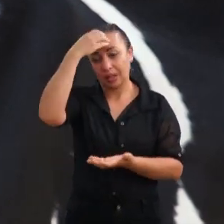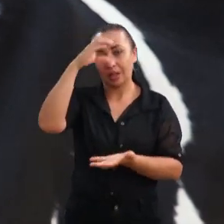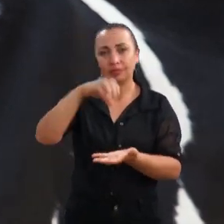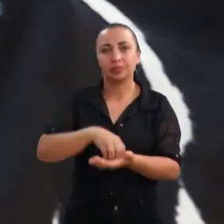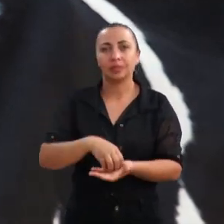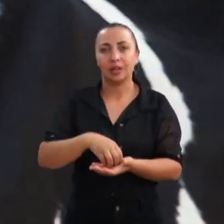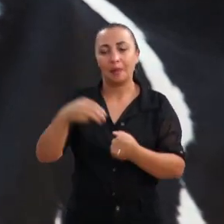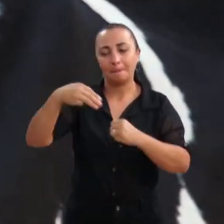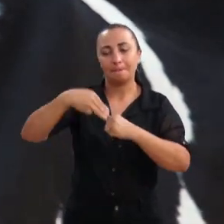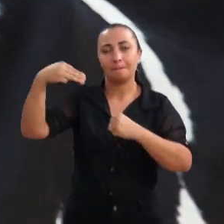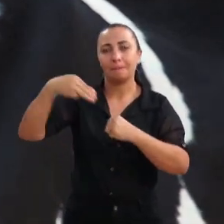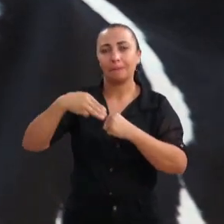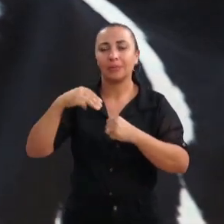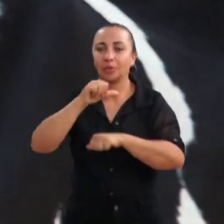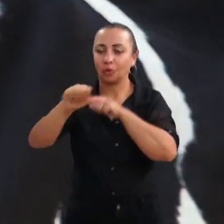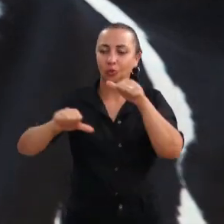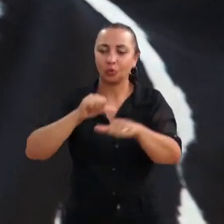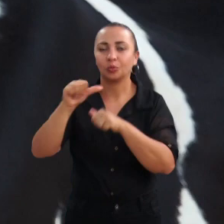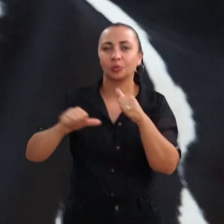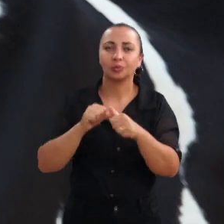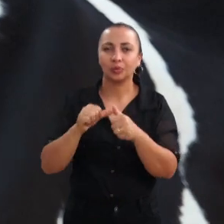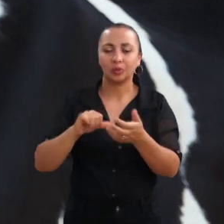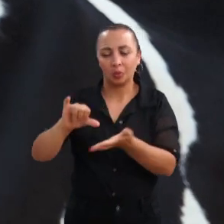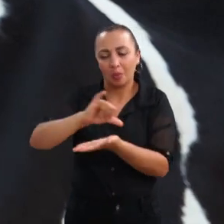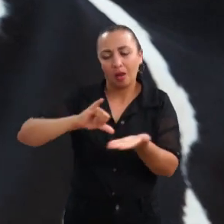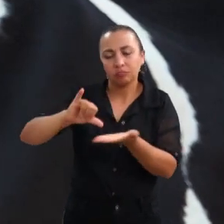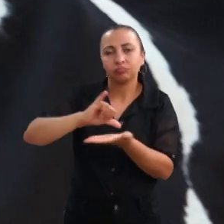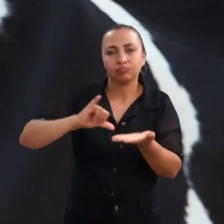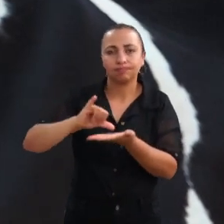dissertações de mestrado envolvido com extrato pirolenhoso,